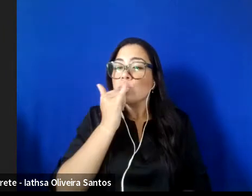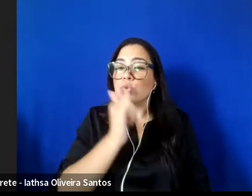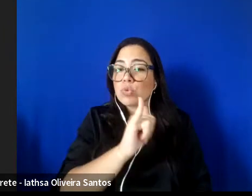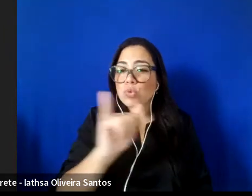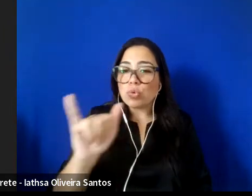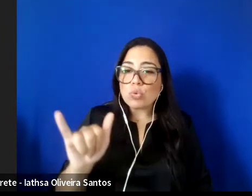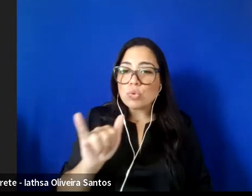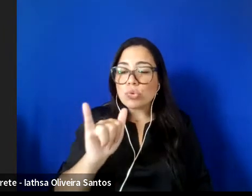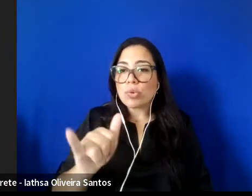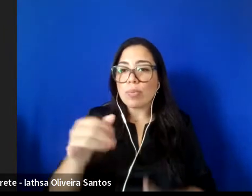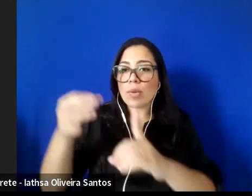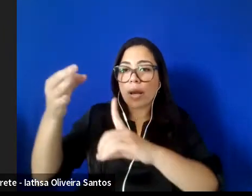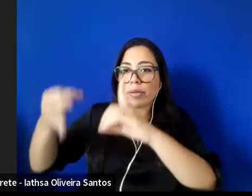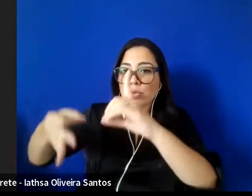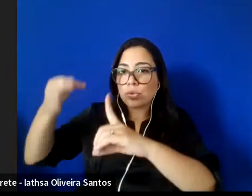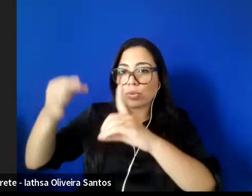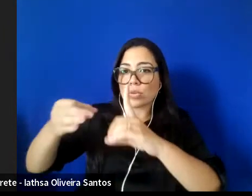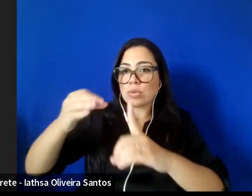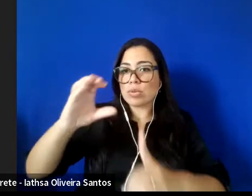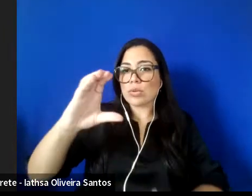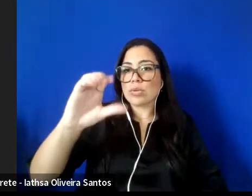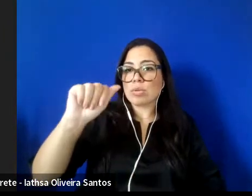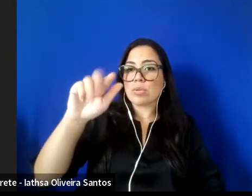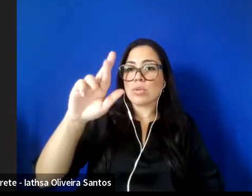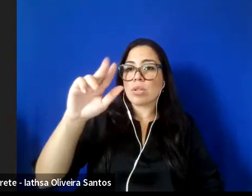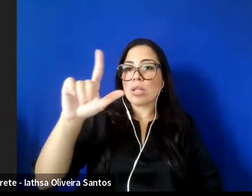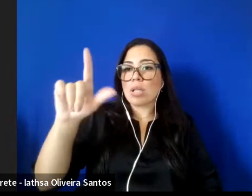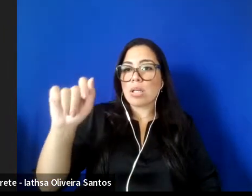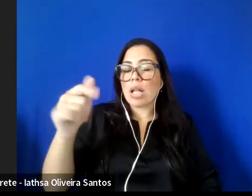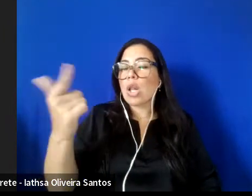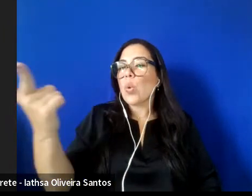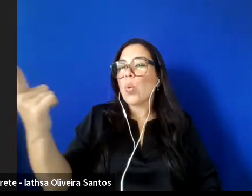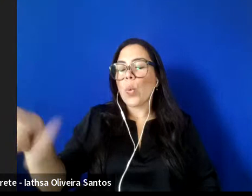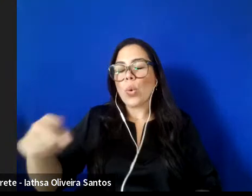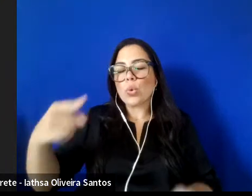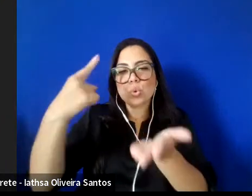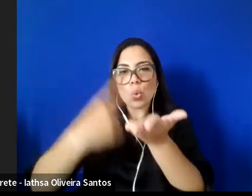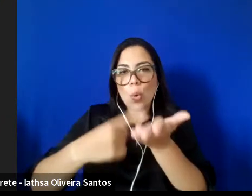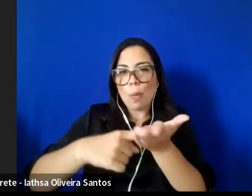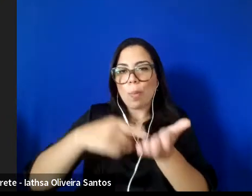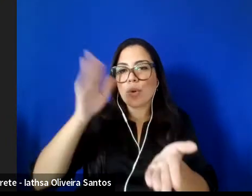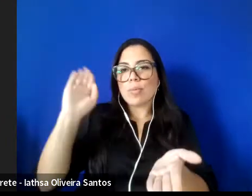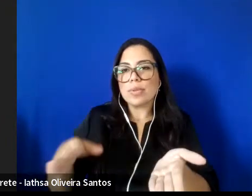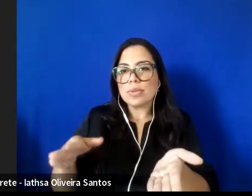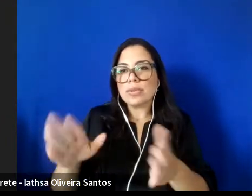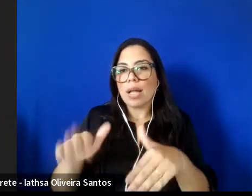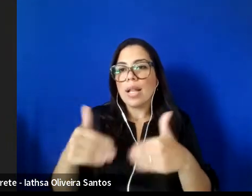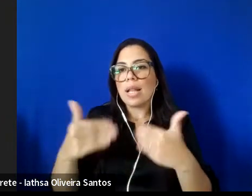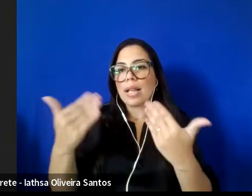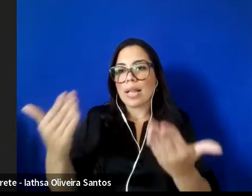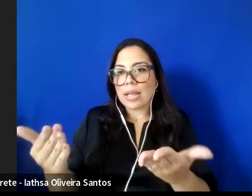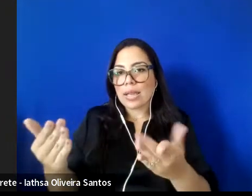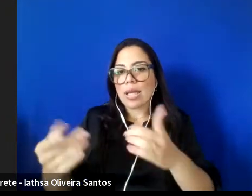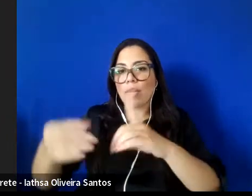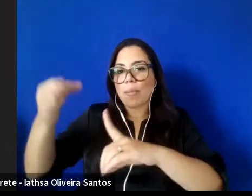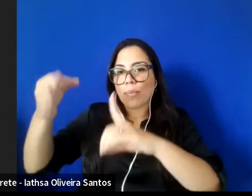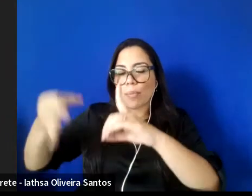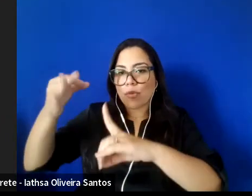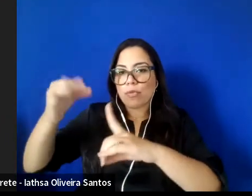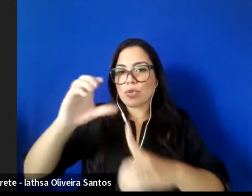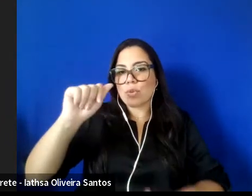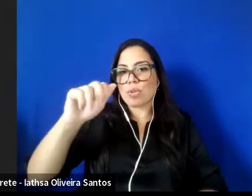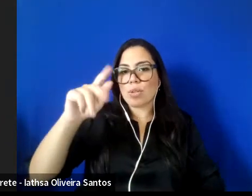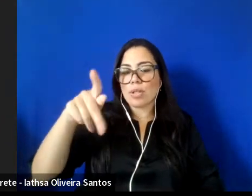do desembargador Carlos Gustavo Direito, ele teve um outro compromisso e deixou, então, delegado à professora Karina a apresentação